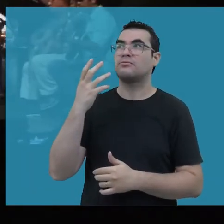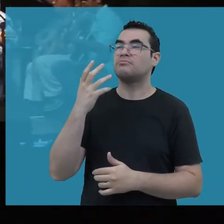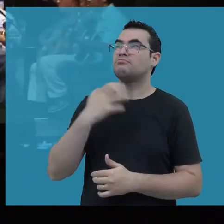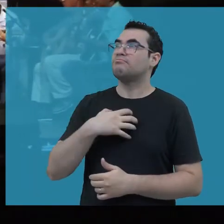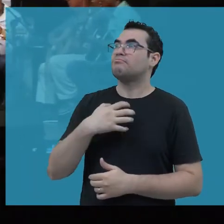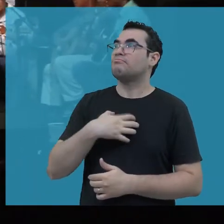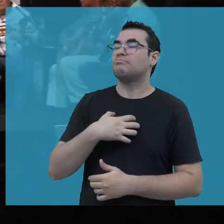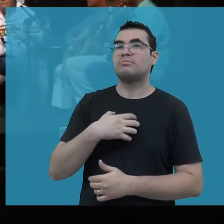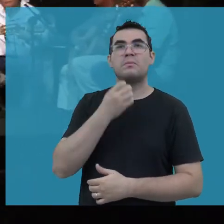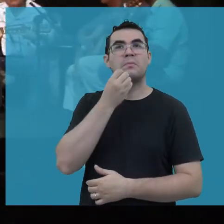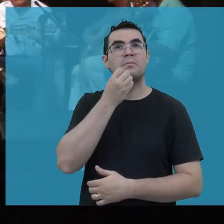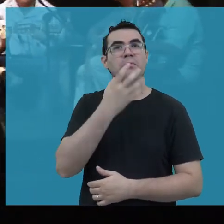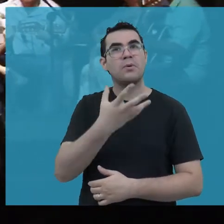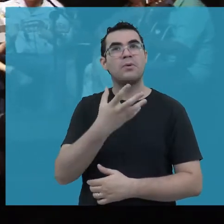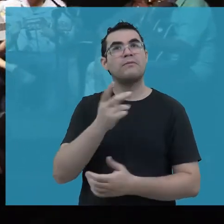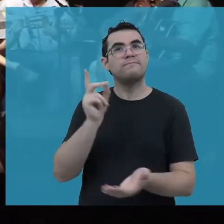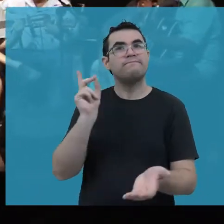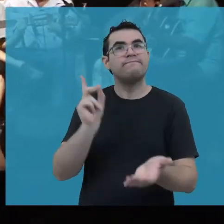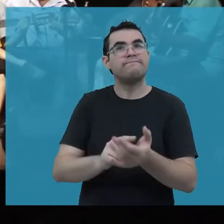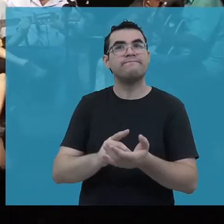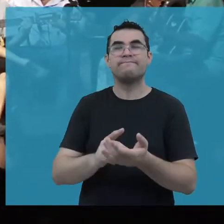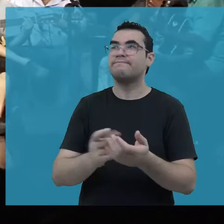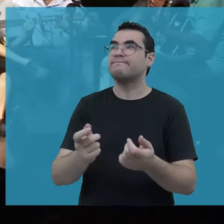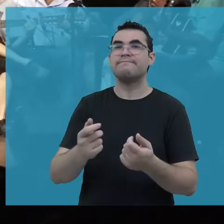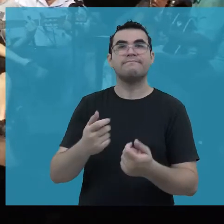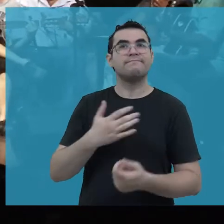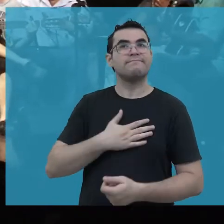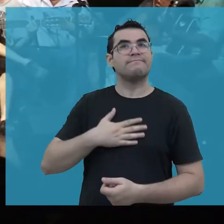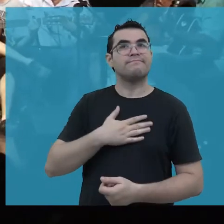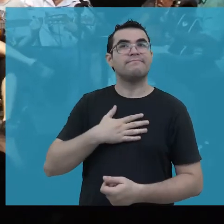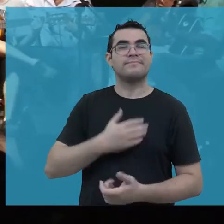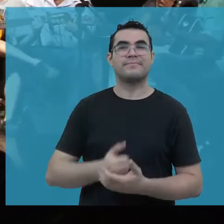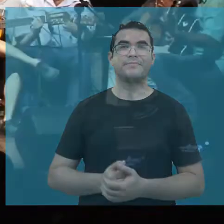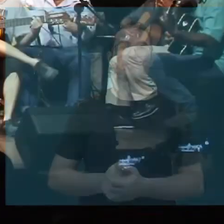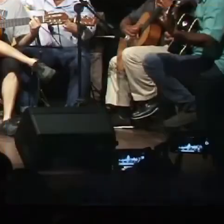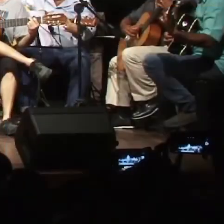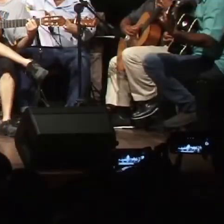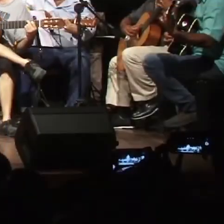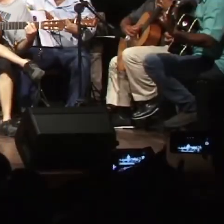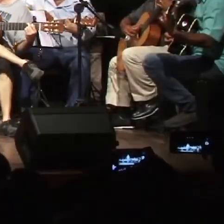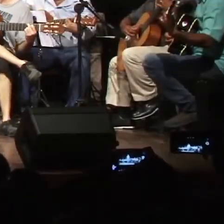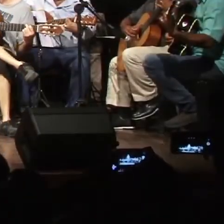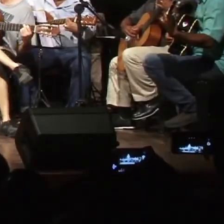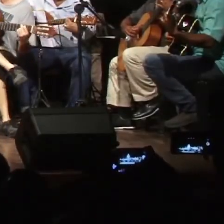vi que me fazia bem e... E é muito bom, a sensação é muito boa de apresentar também.